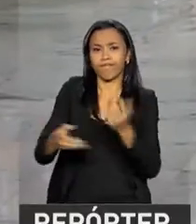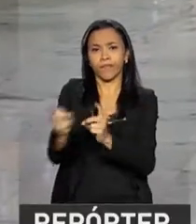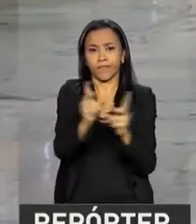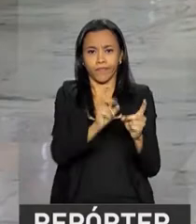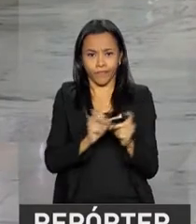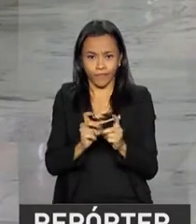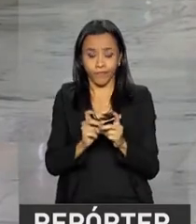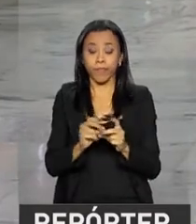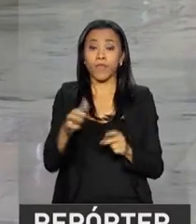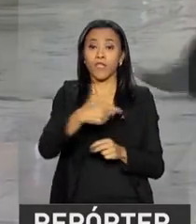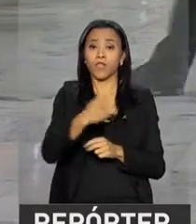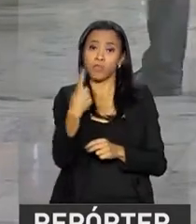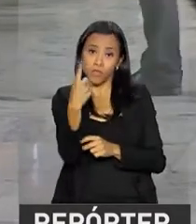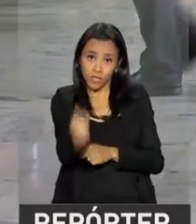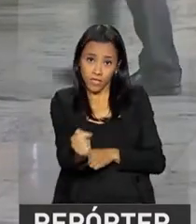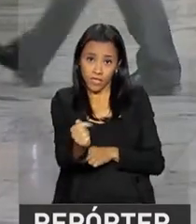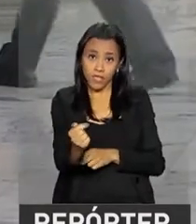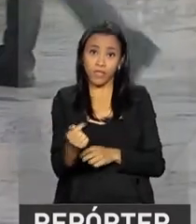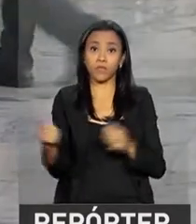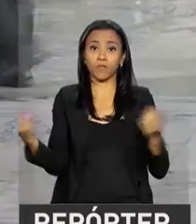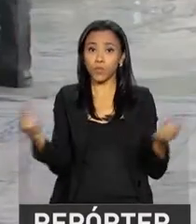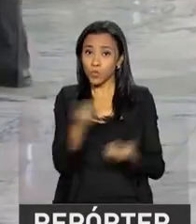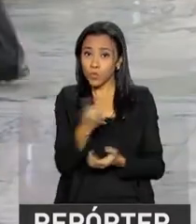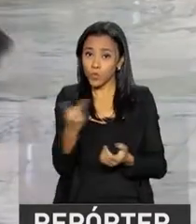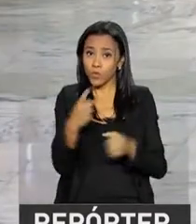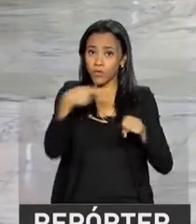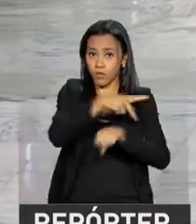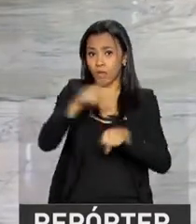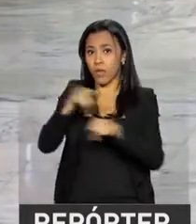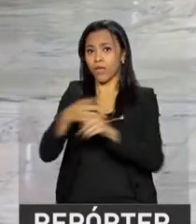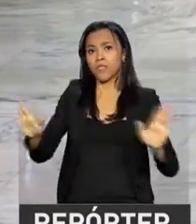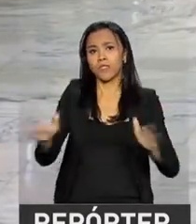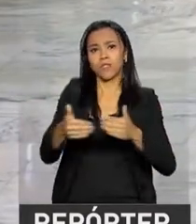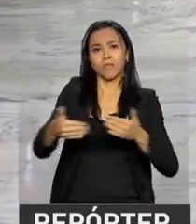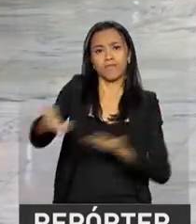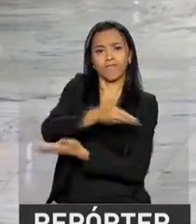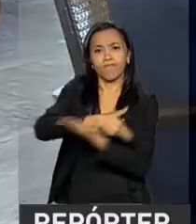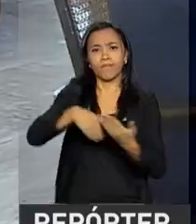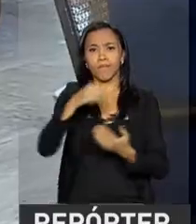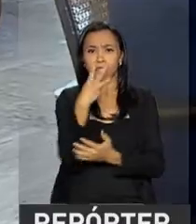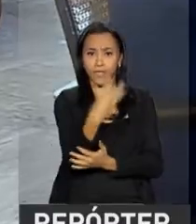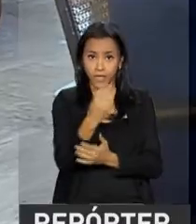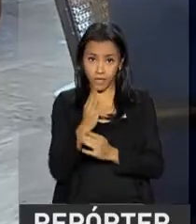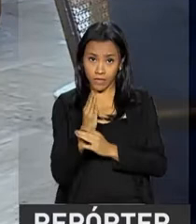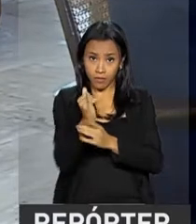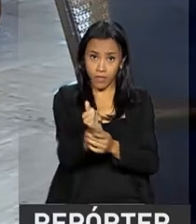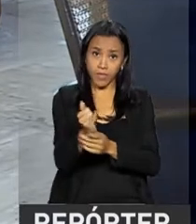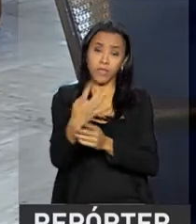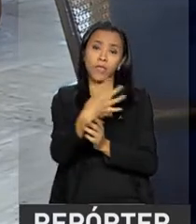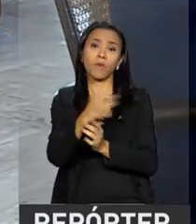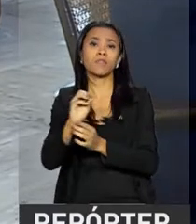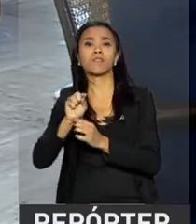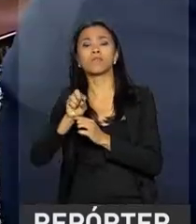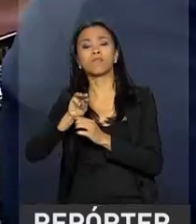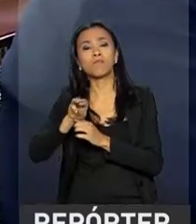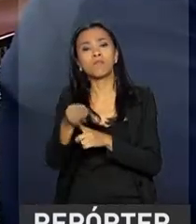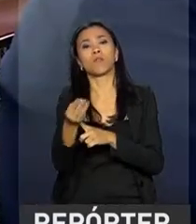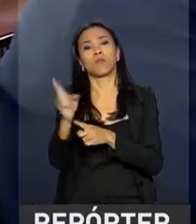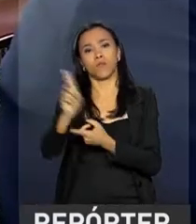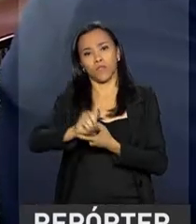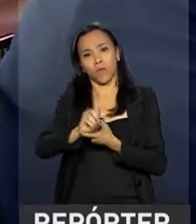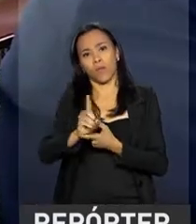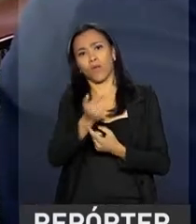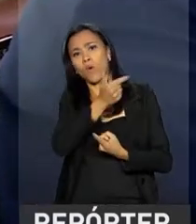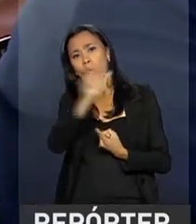2016 no intercâmbio entre os dois países chegou a 3 bilhões e 400 milhões de dólares